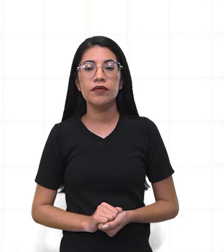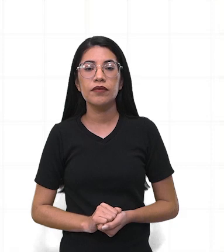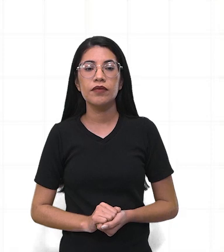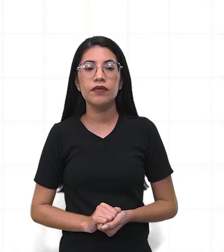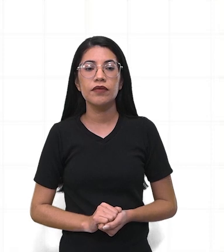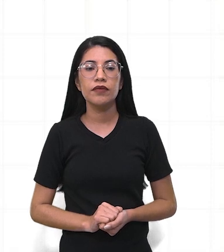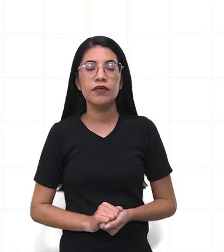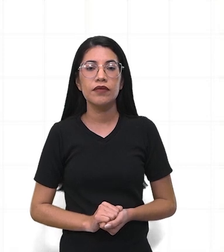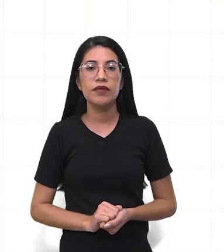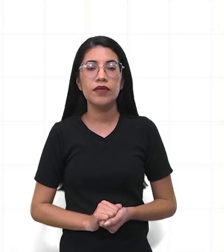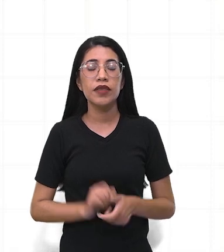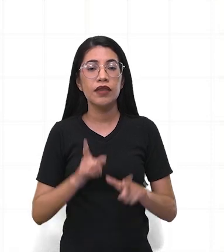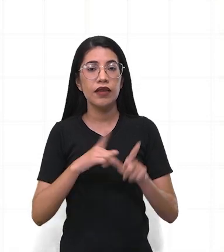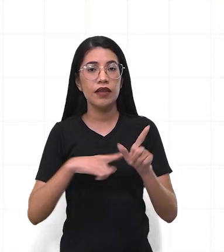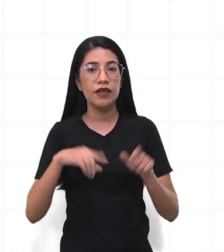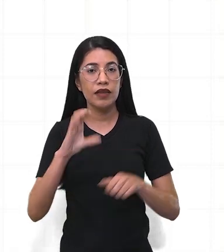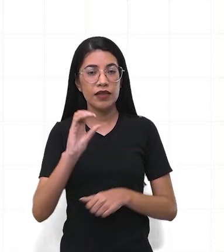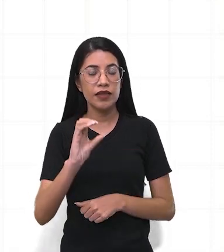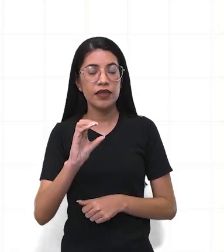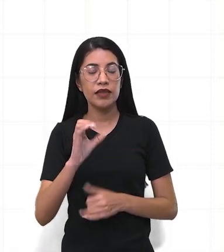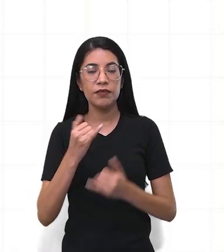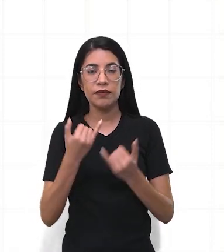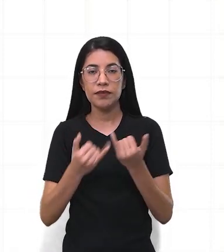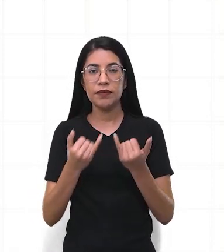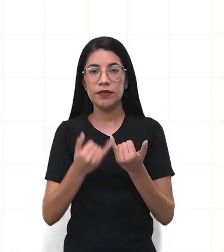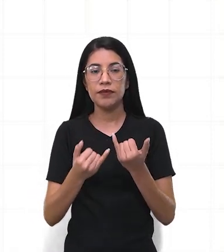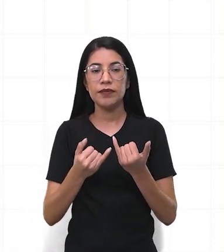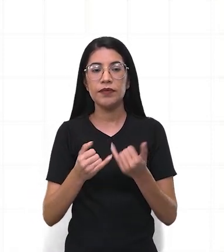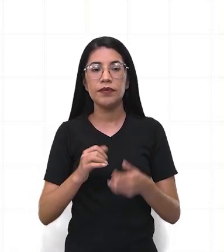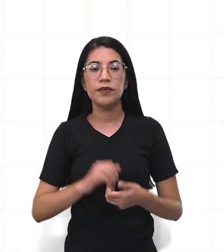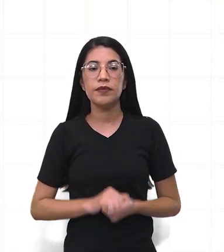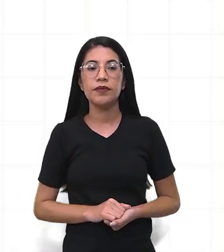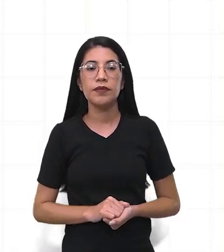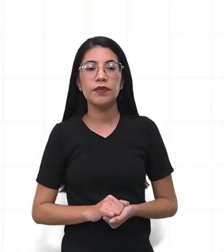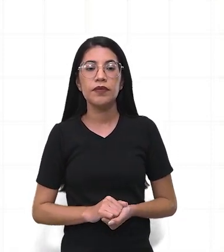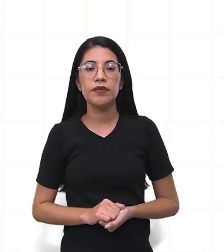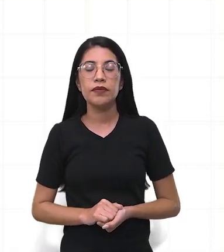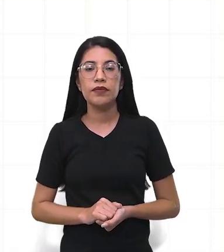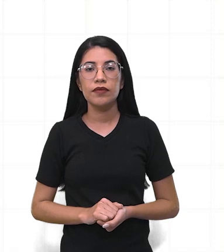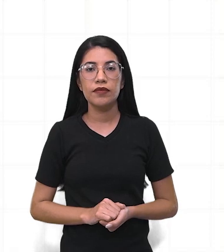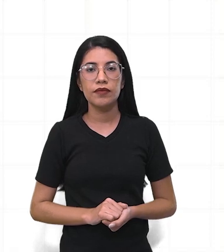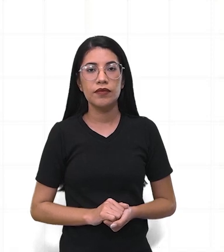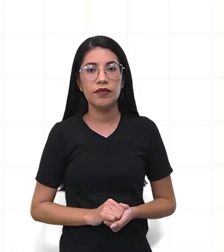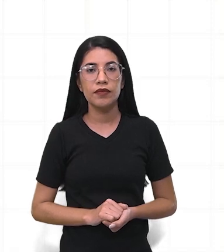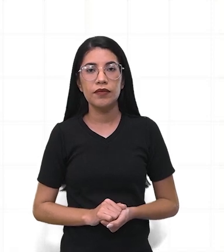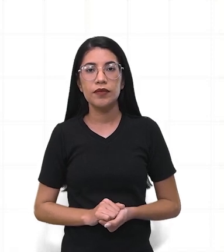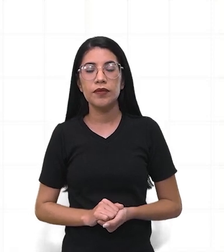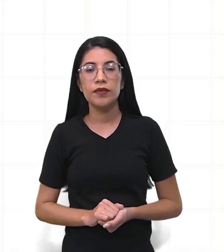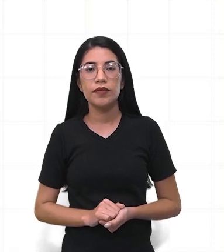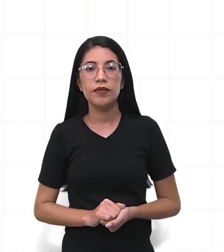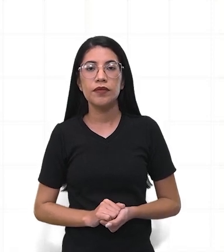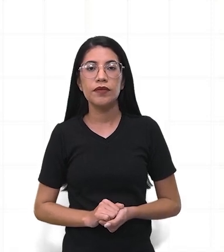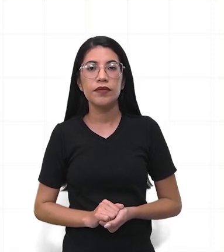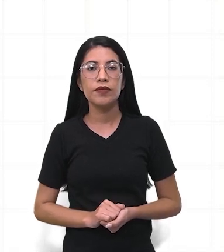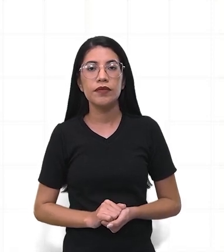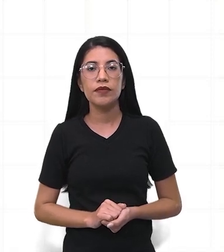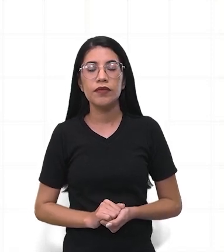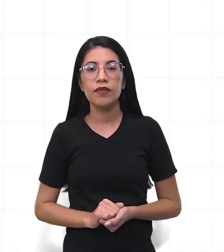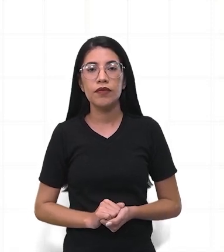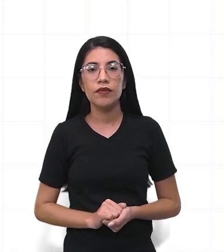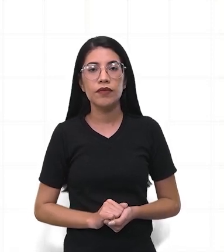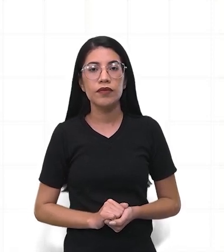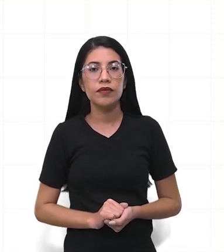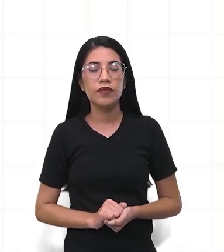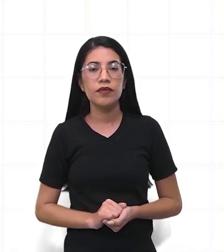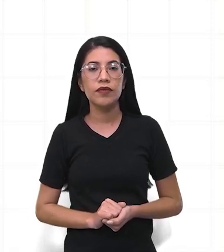fazer a letra C, que é parecido com a B. Na letra C. Letra C eu tenho aqui, ó,